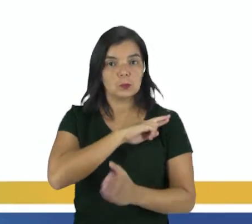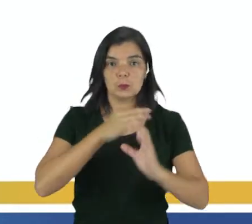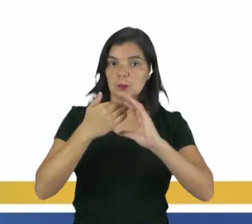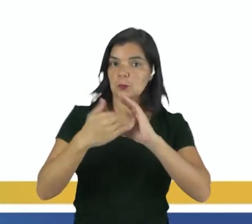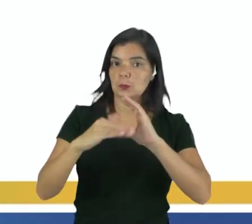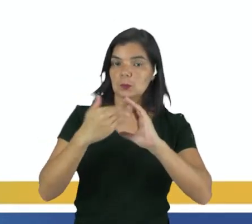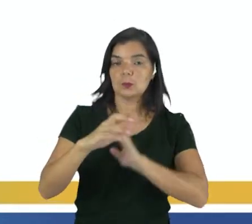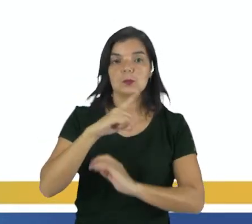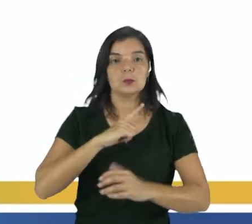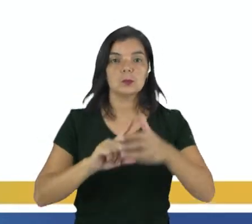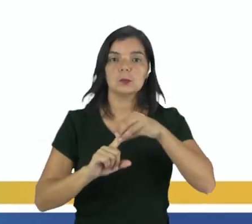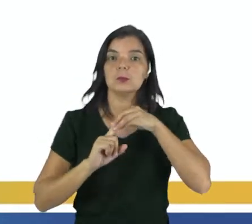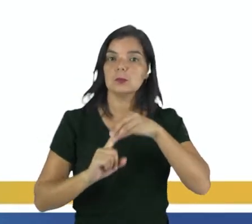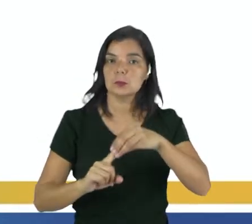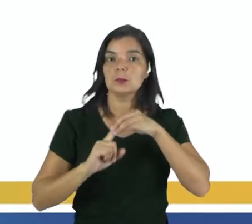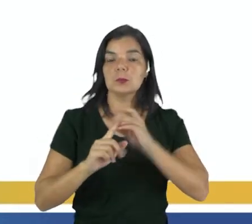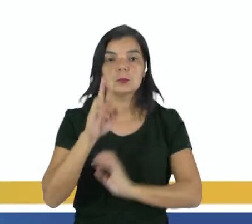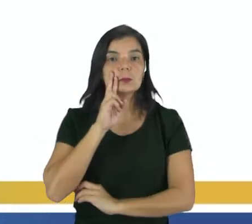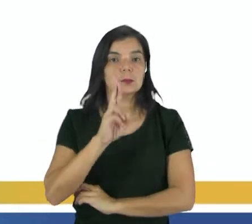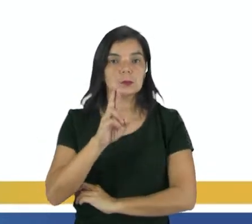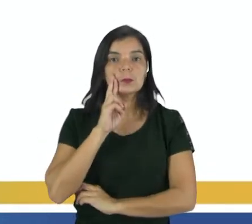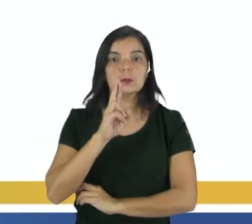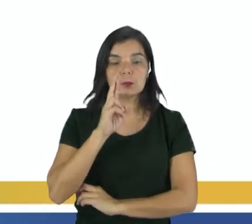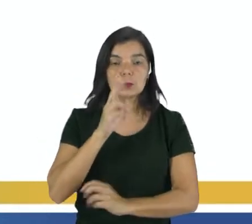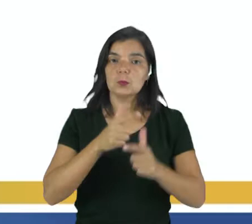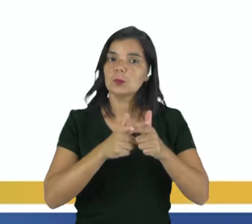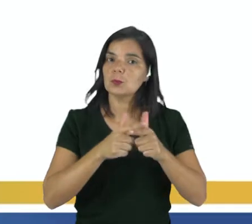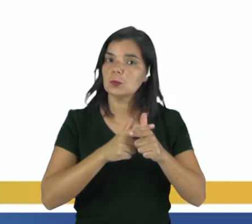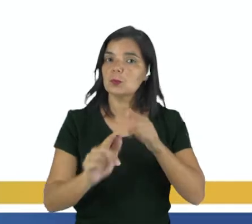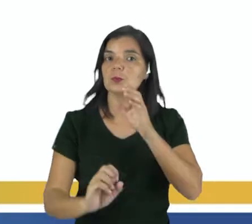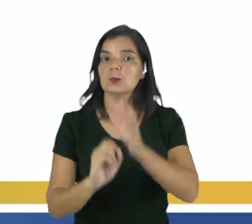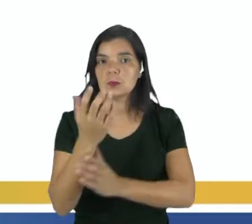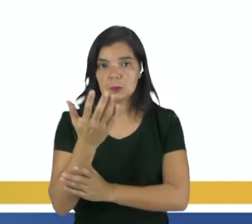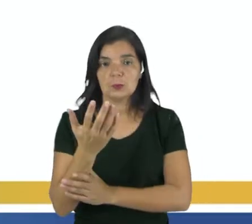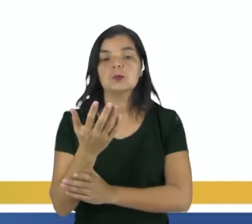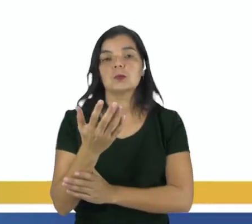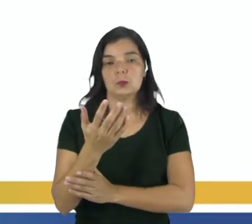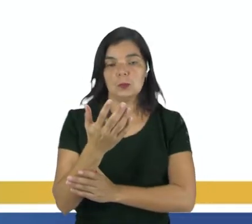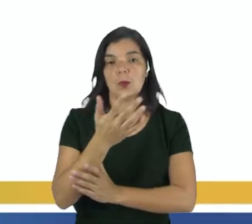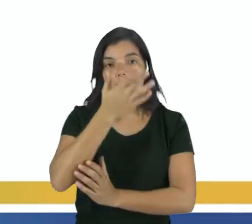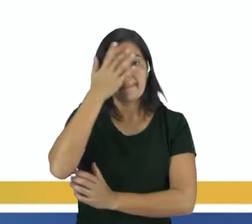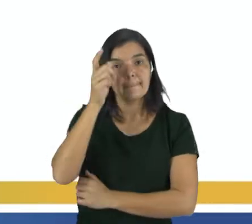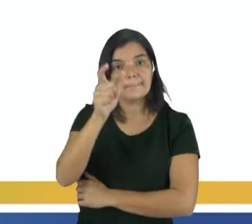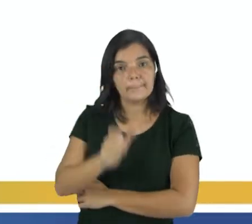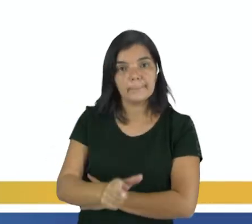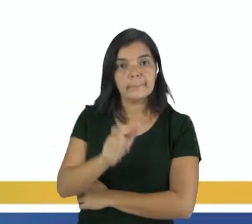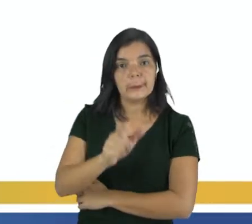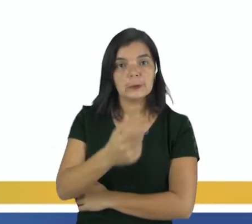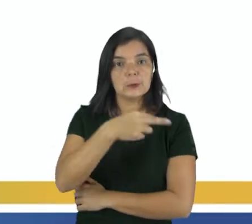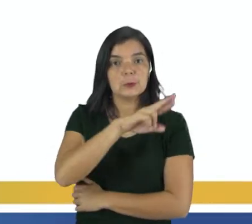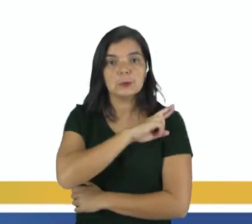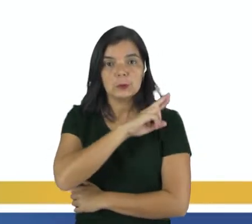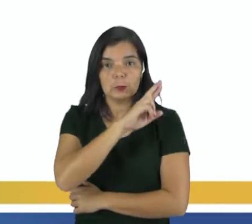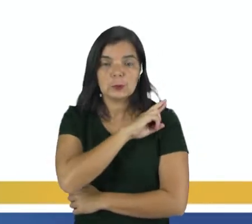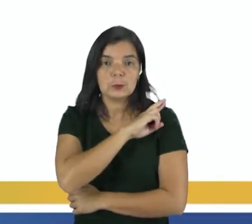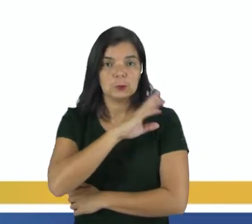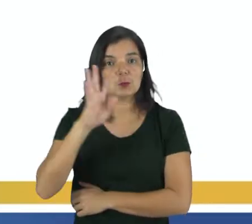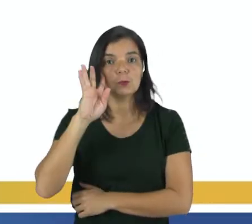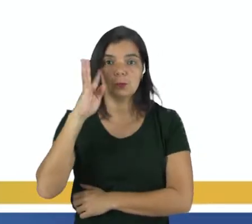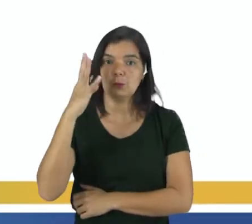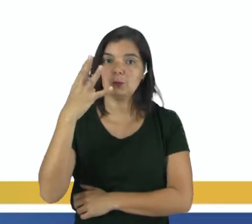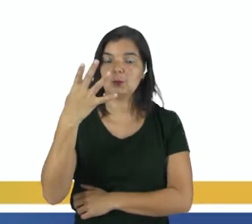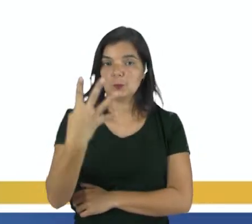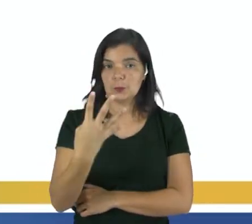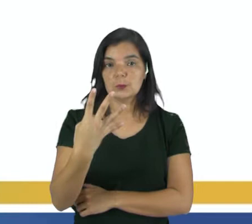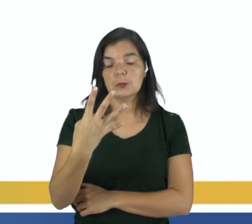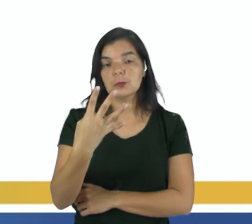envia, tem o objetivo de reclamar um problema ocorrido a um determinado destinatário.